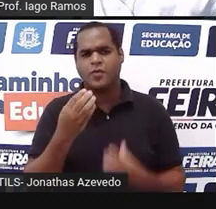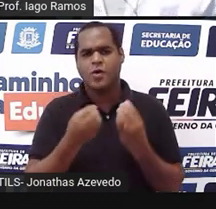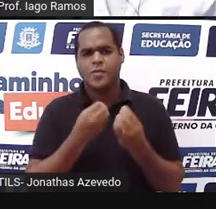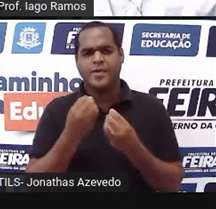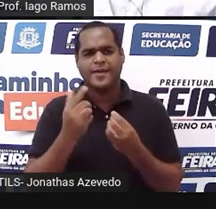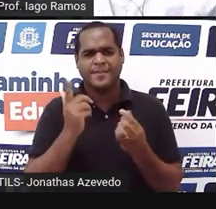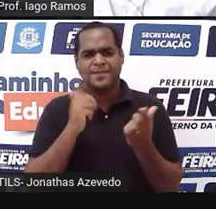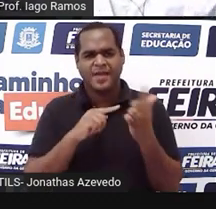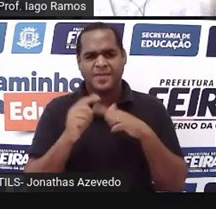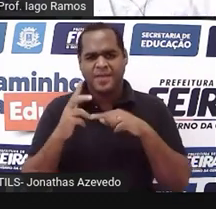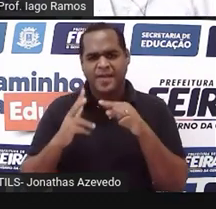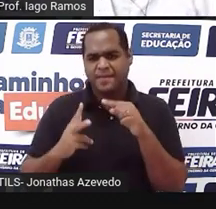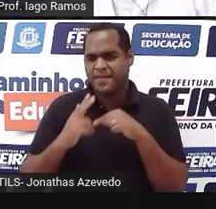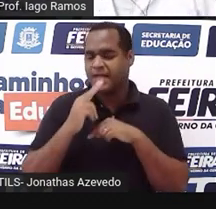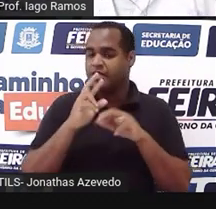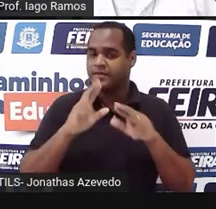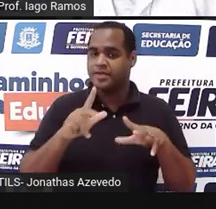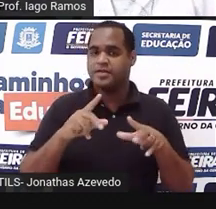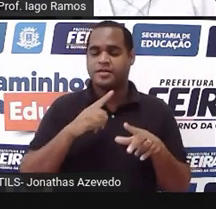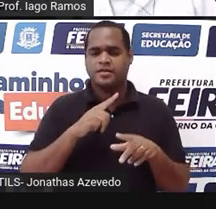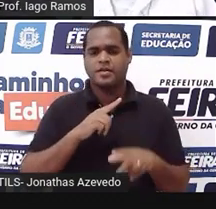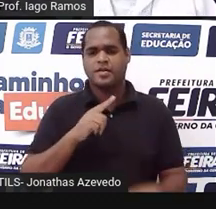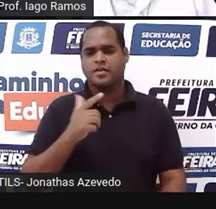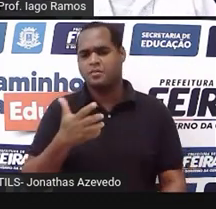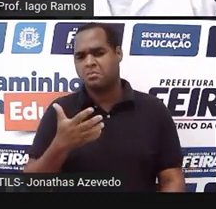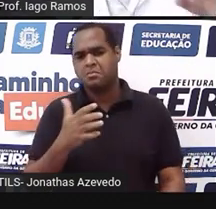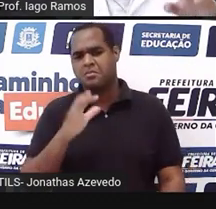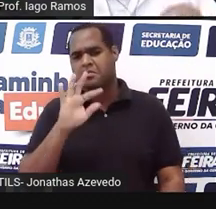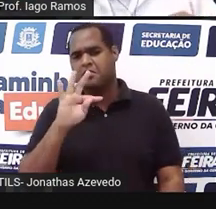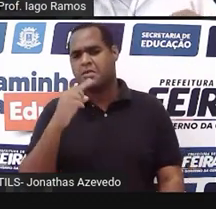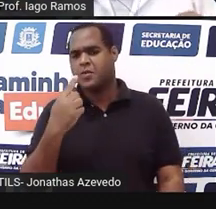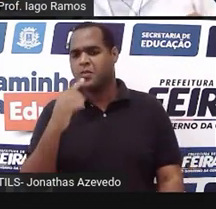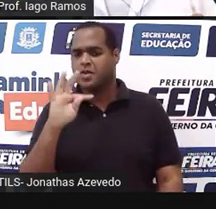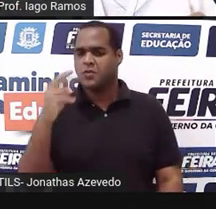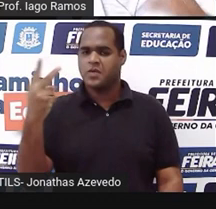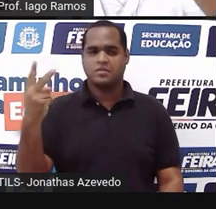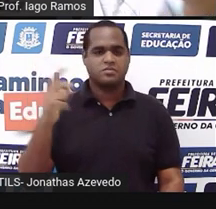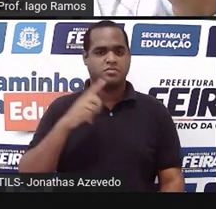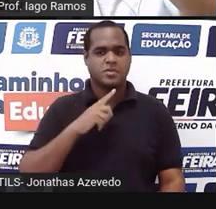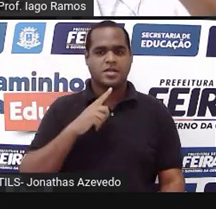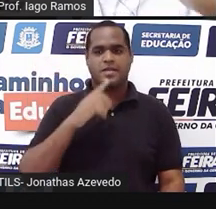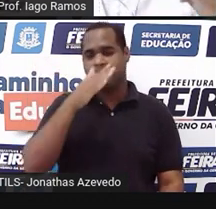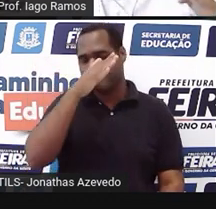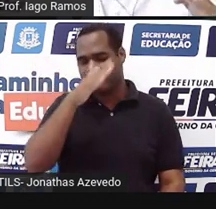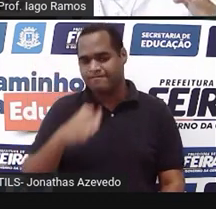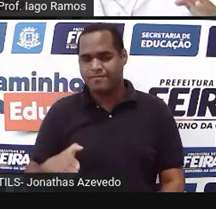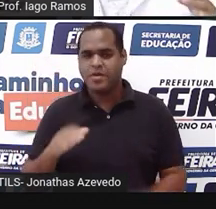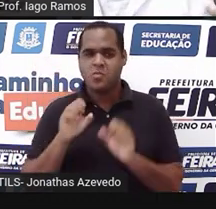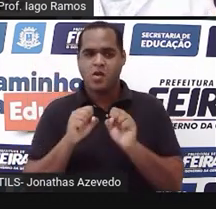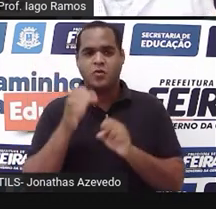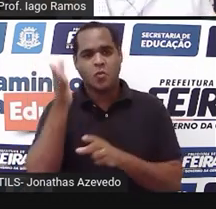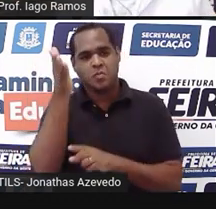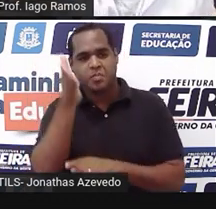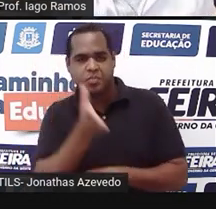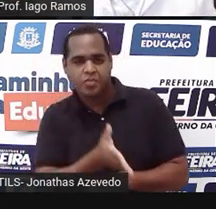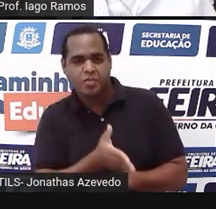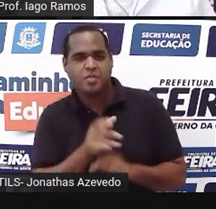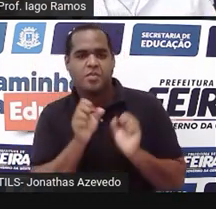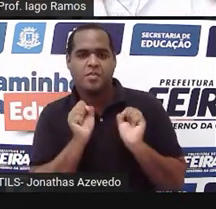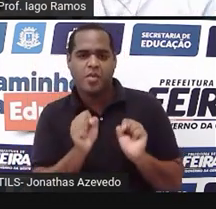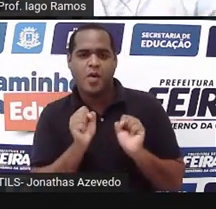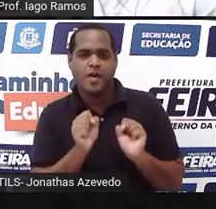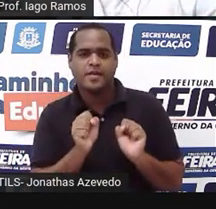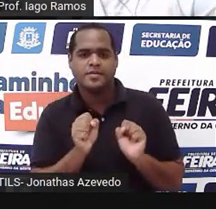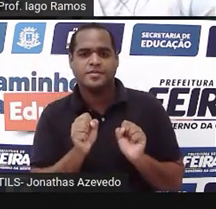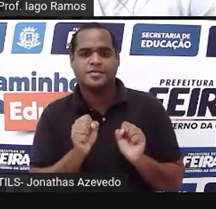aí eu corto esse trapézio na diagonal dele o pega uma diagonal pode ser essa ou pode ser a outra tanto faz né eu peguei